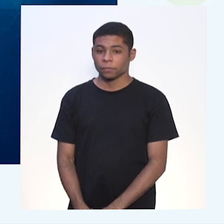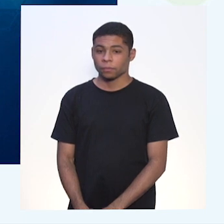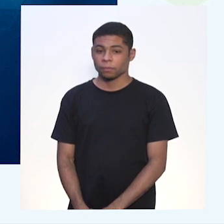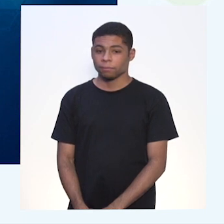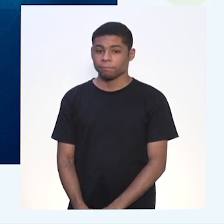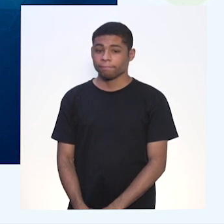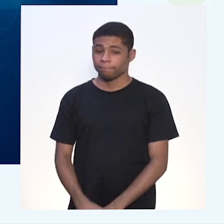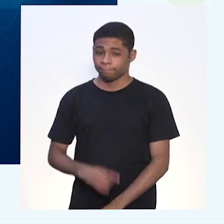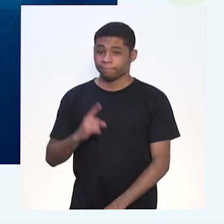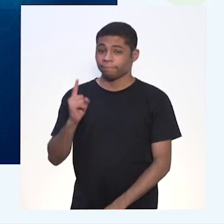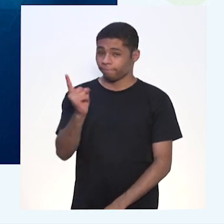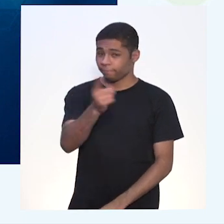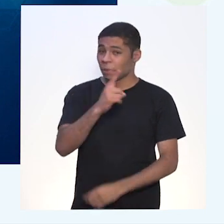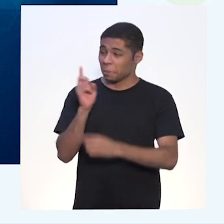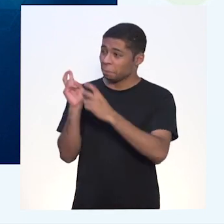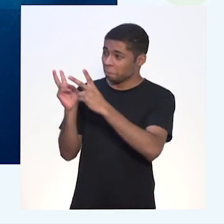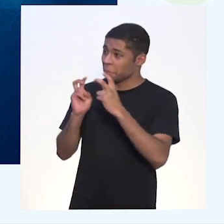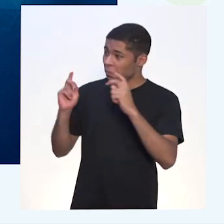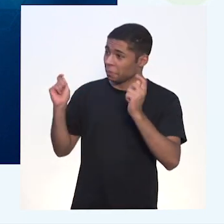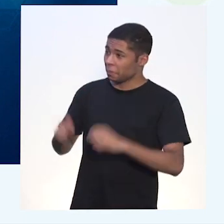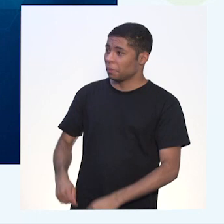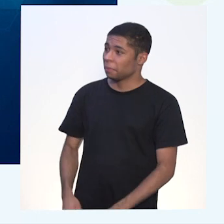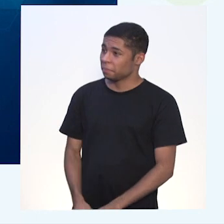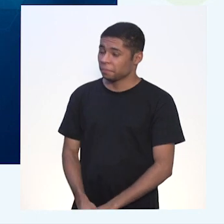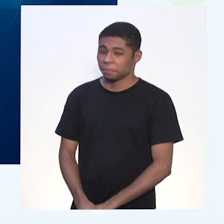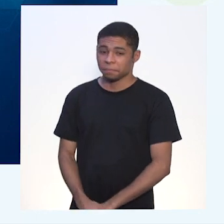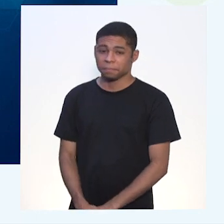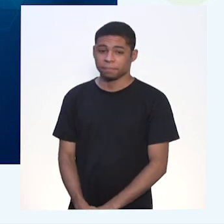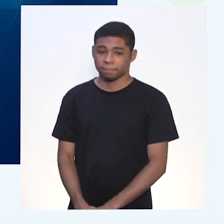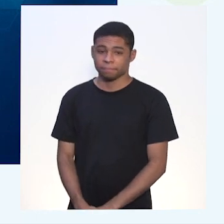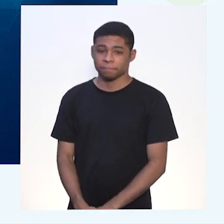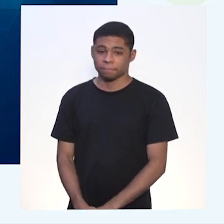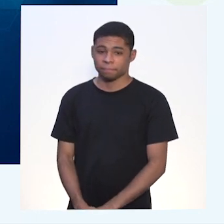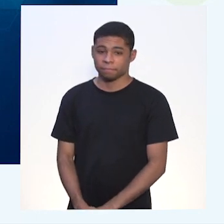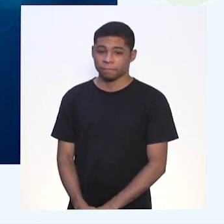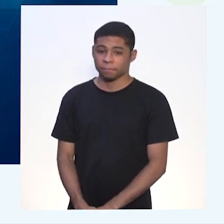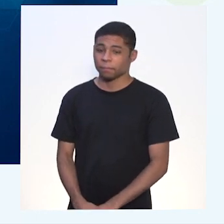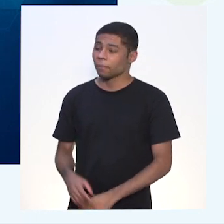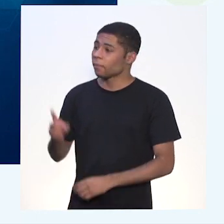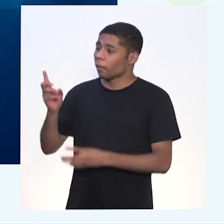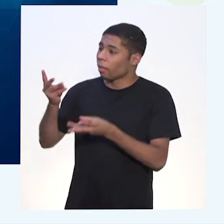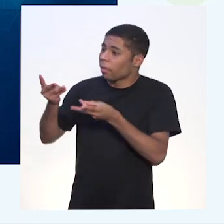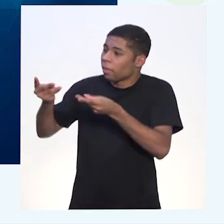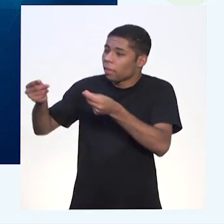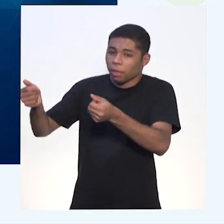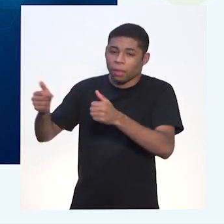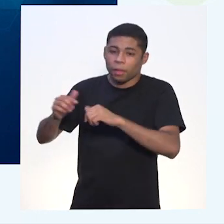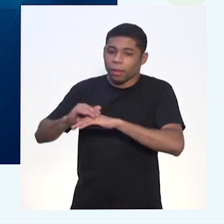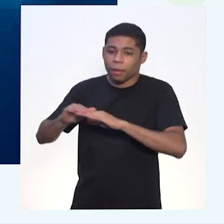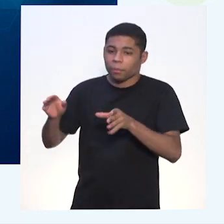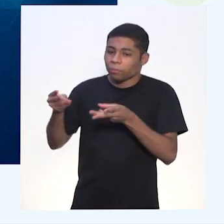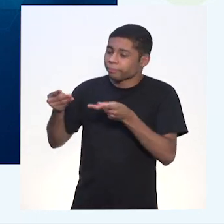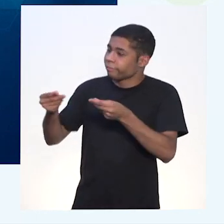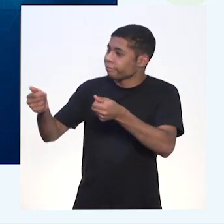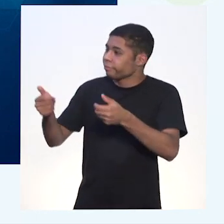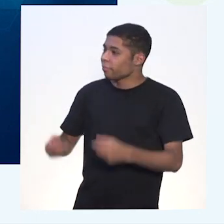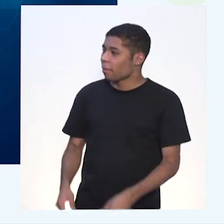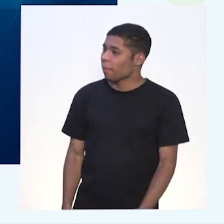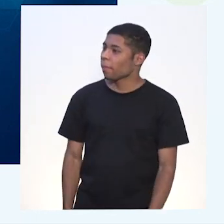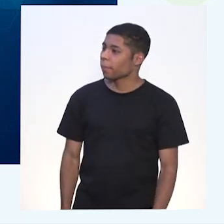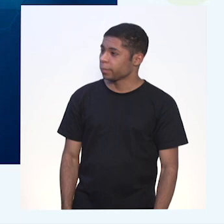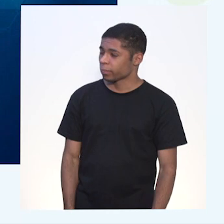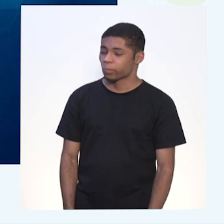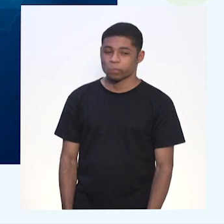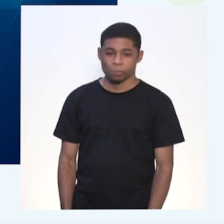Então a gente consegue observar que aqui, neste aqui, praticamente já era, né? já foi consumido aí todo o comprimido, né?